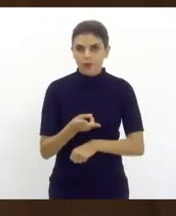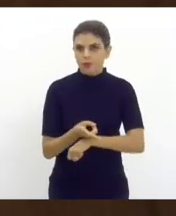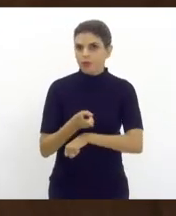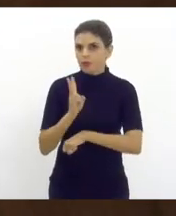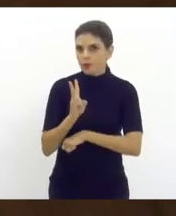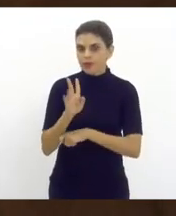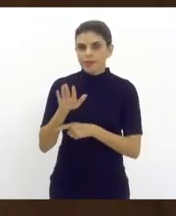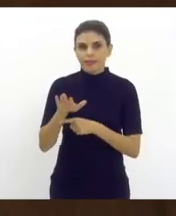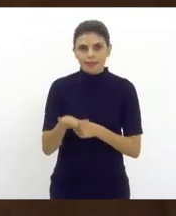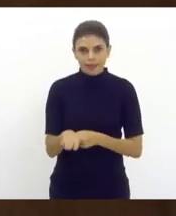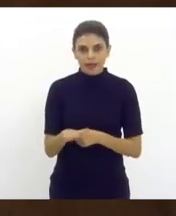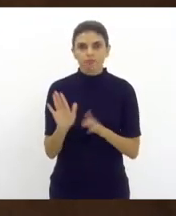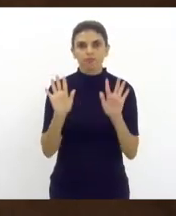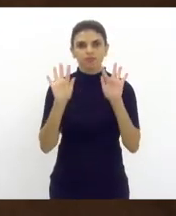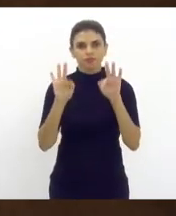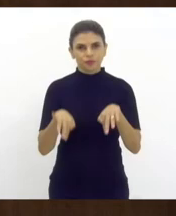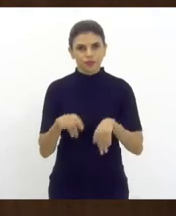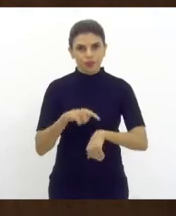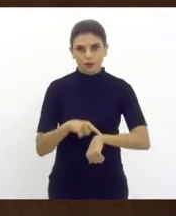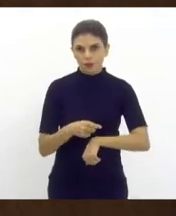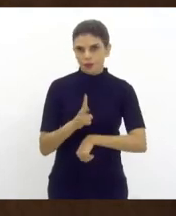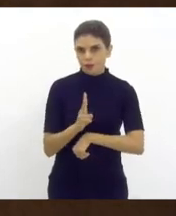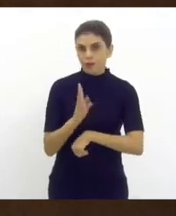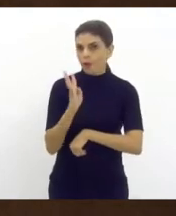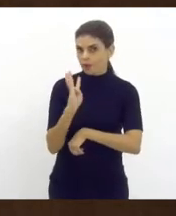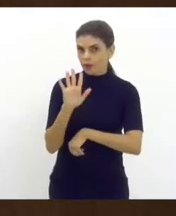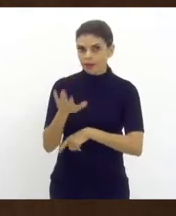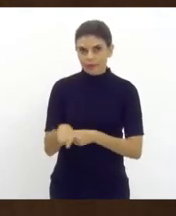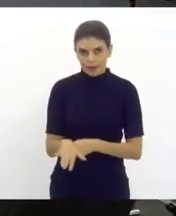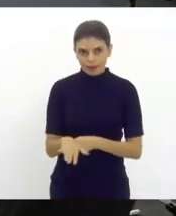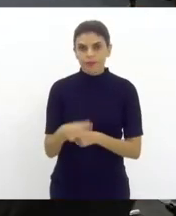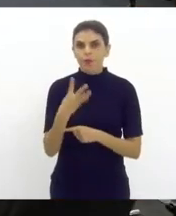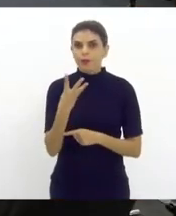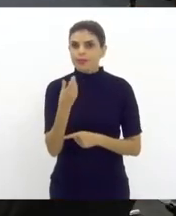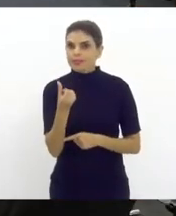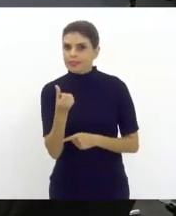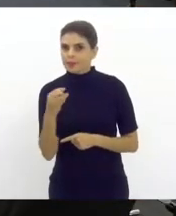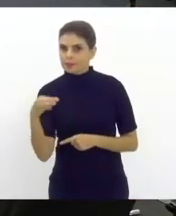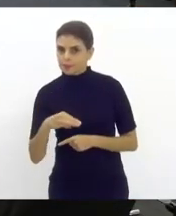14 horas encerrou-se às 16 horas e 45 minutos